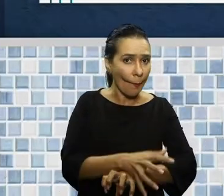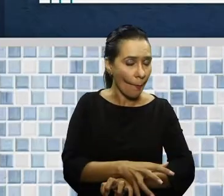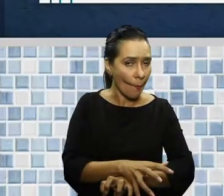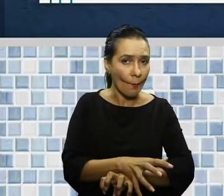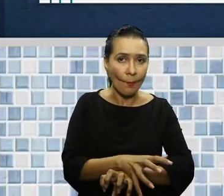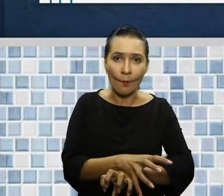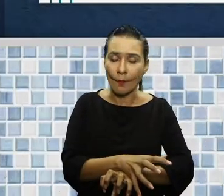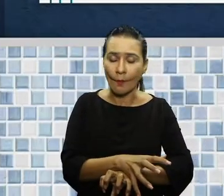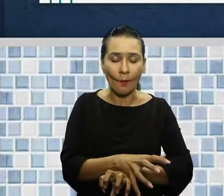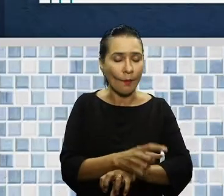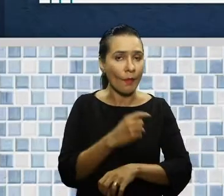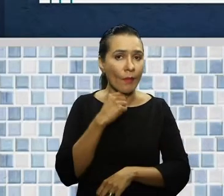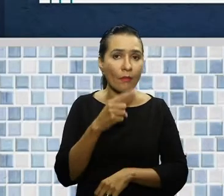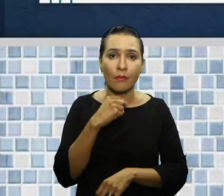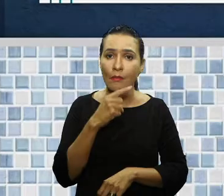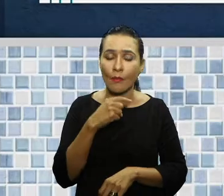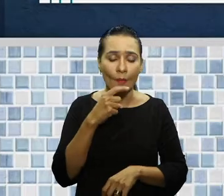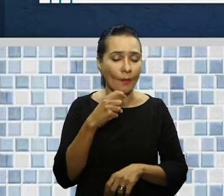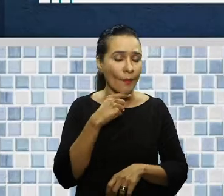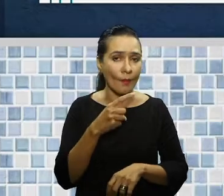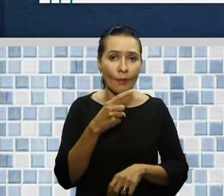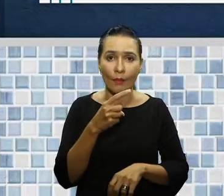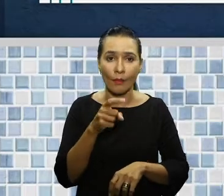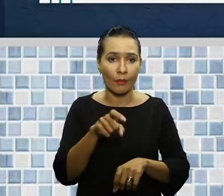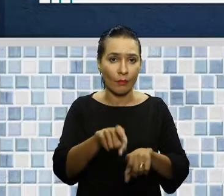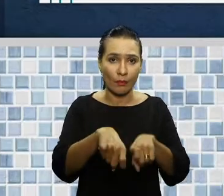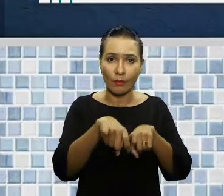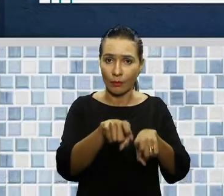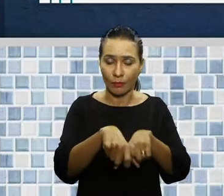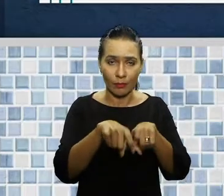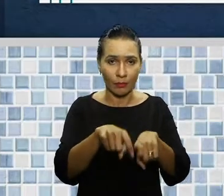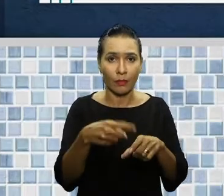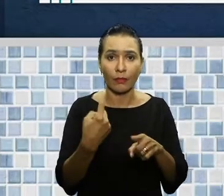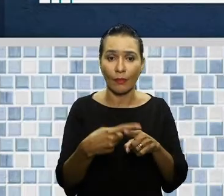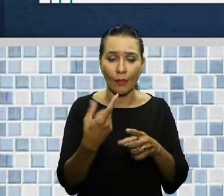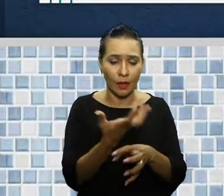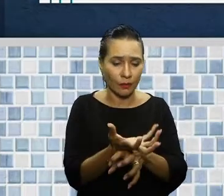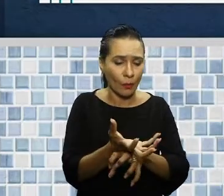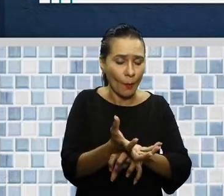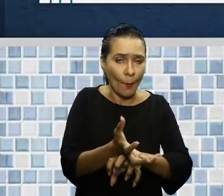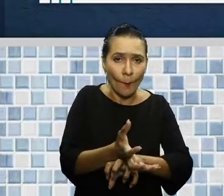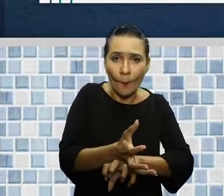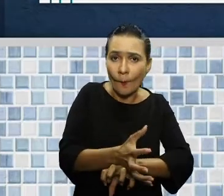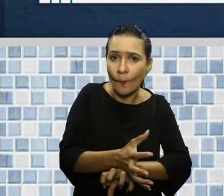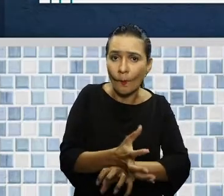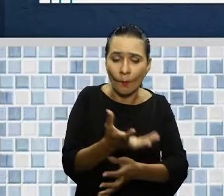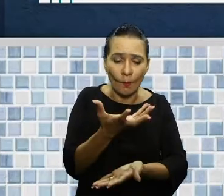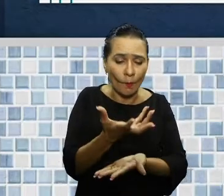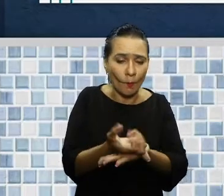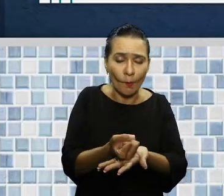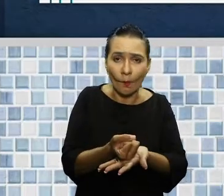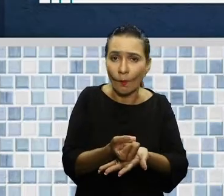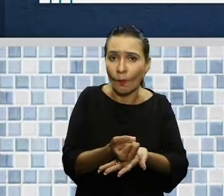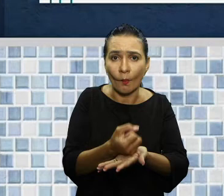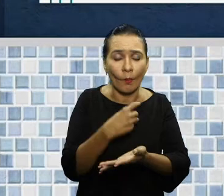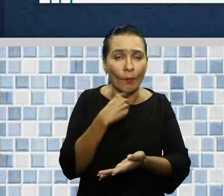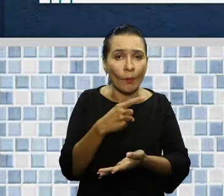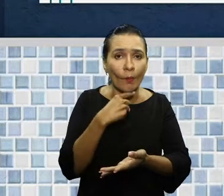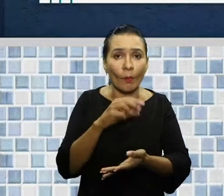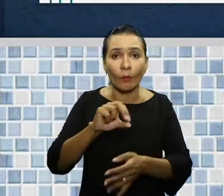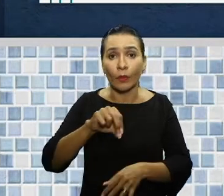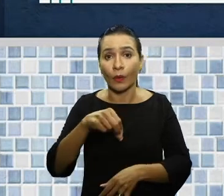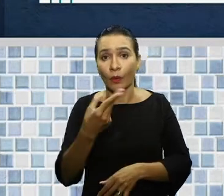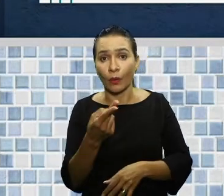mesmo, ele não serve para o plantio porque é um solo muito seco, muito arenoso, ou compactado, ele